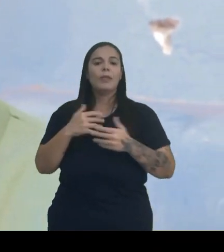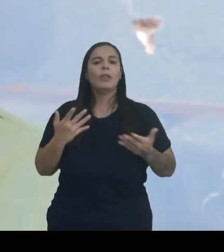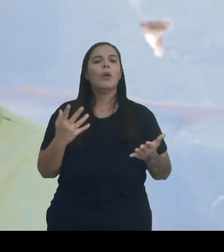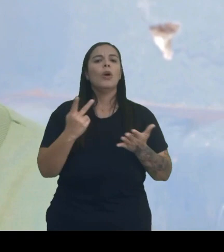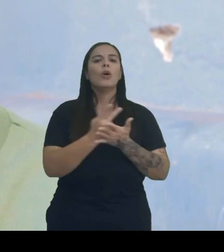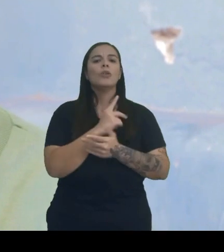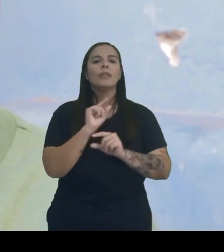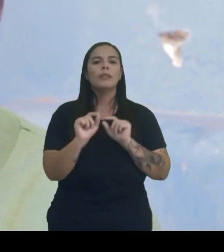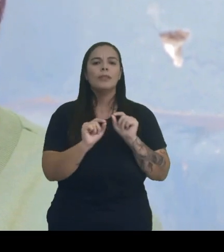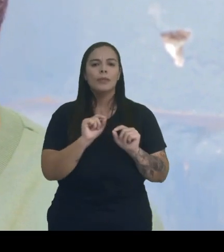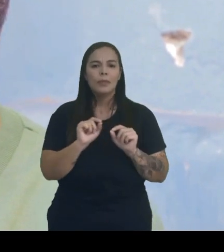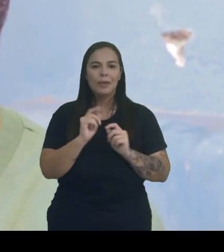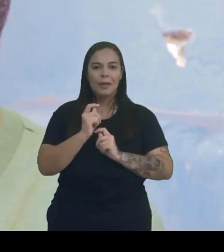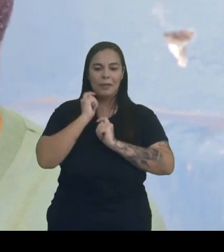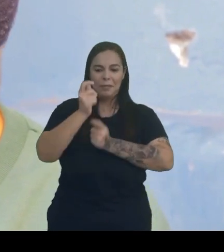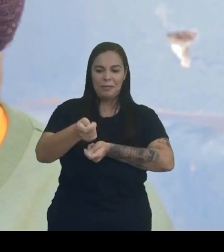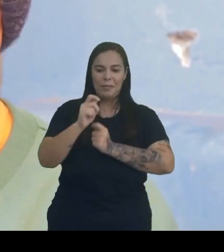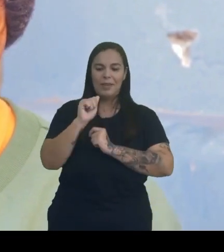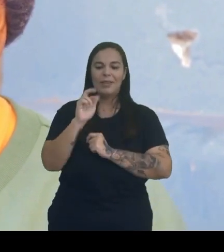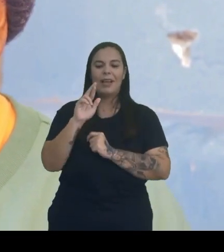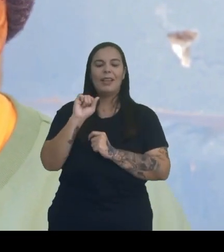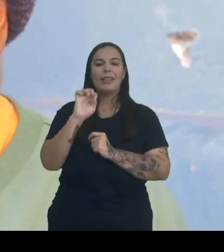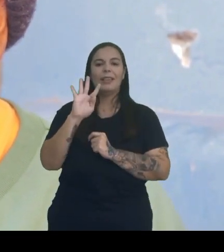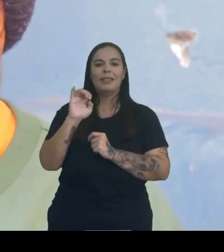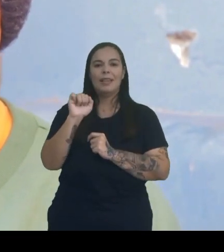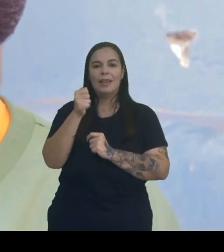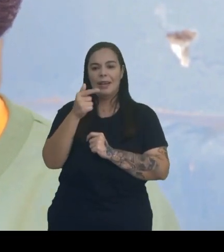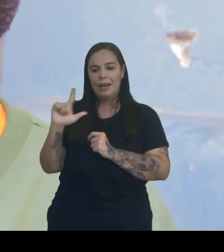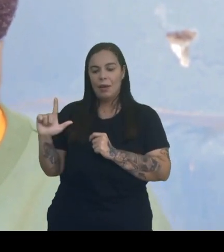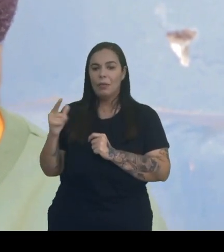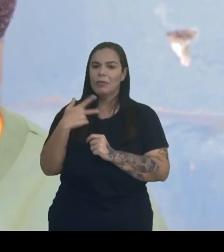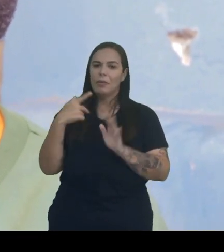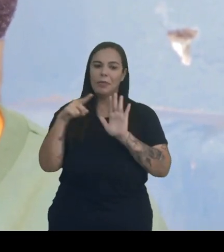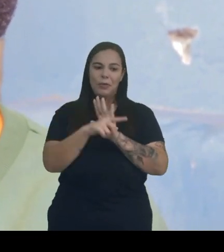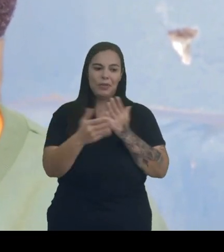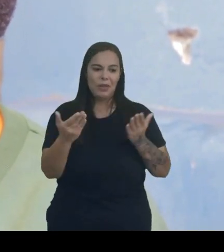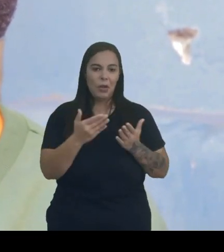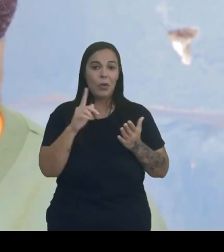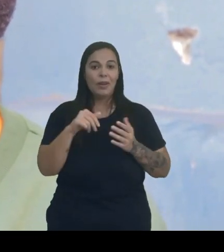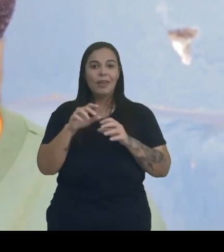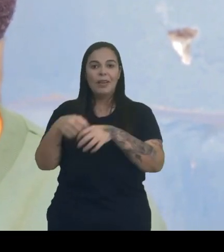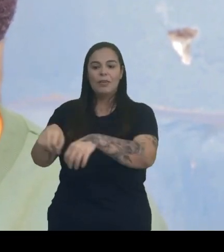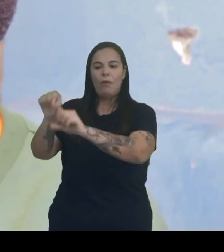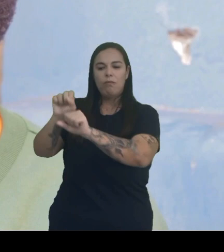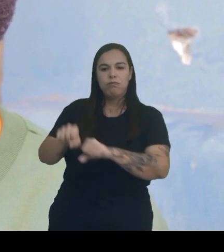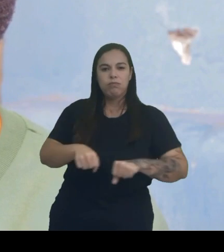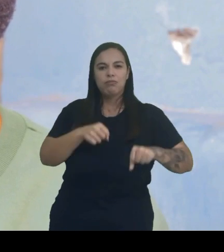com a pesca artesanal? Que vocês estão me perguntando, a pesca de arrasto. A pesca de arrasto,